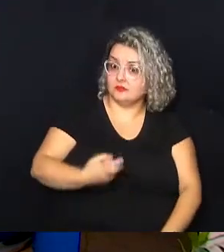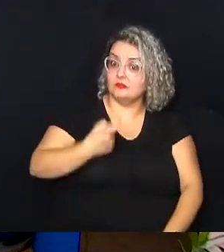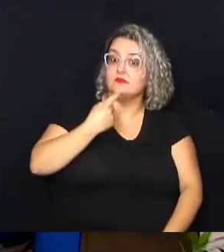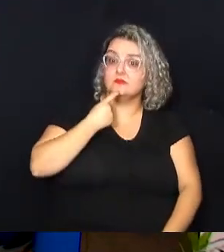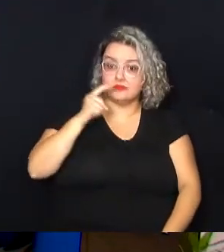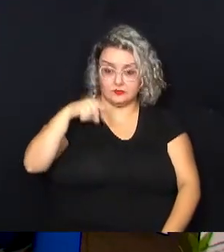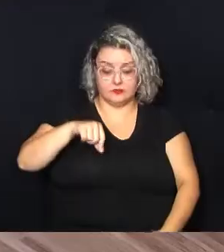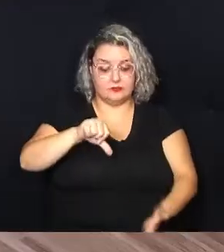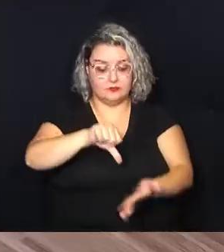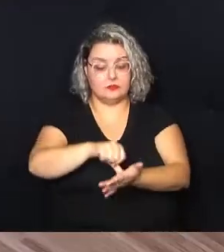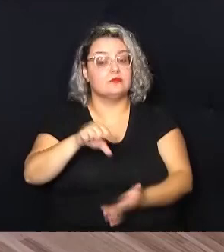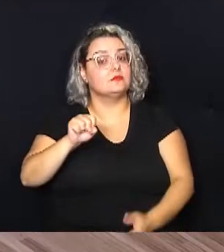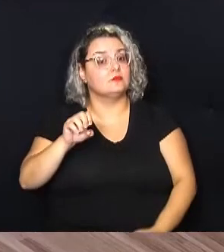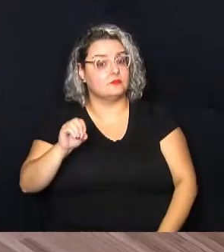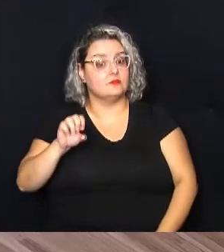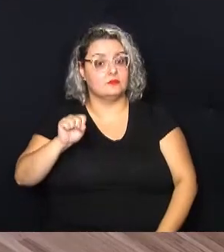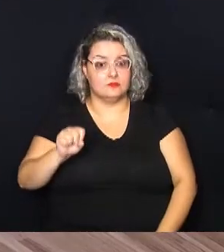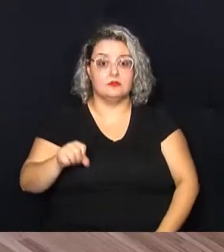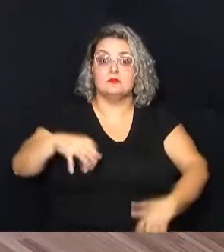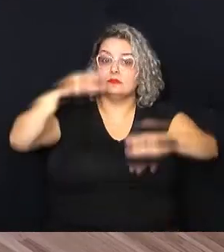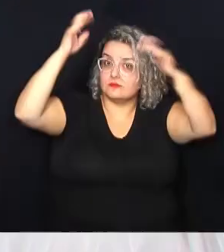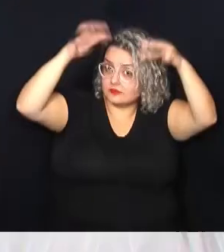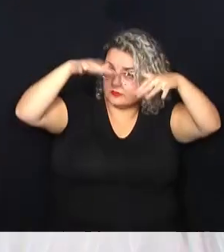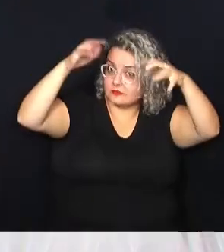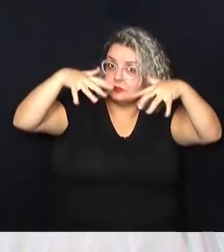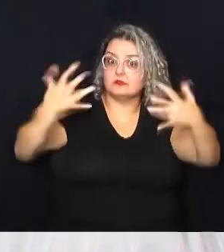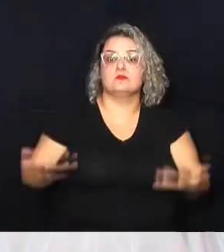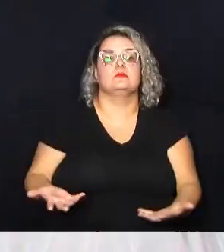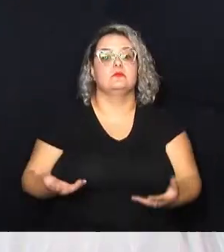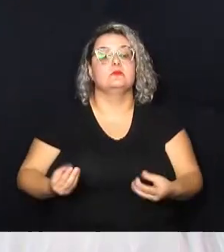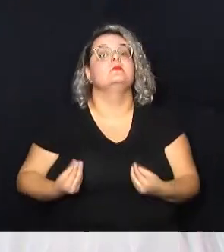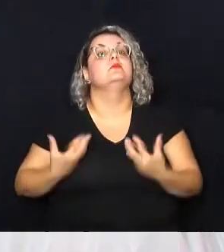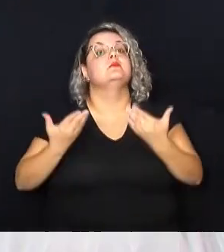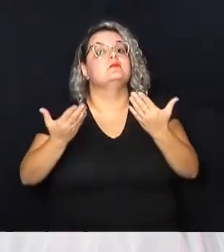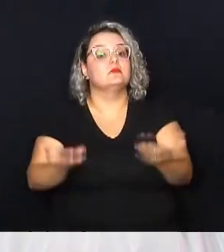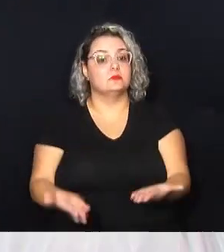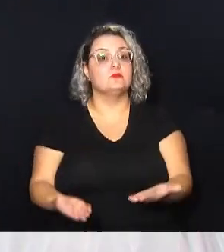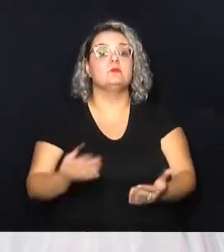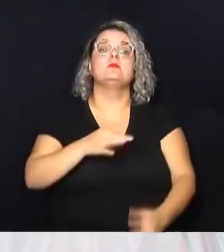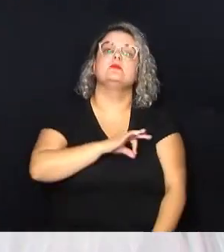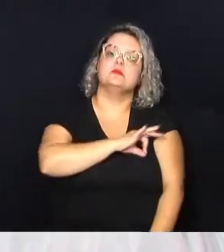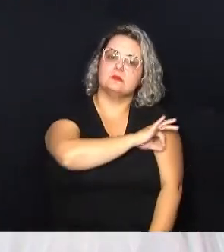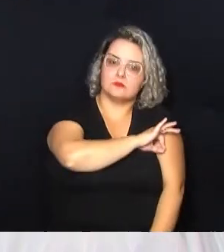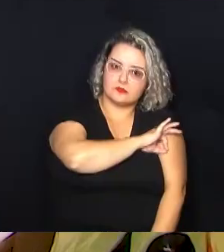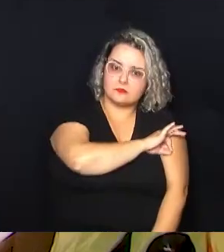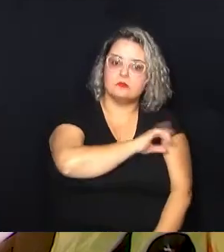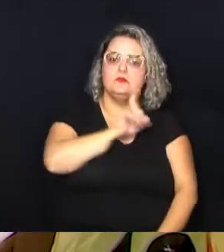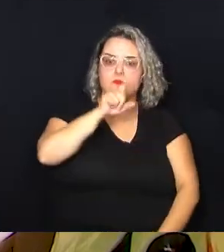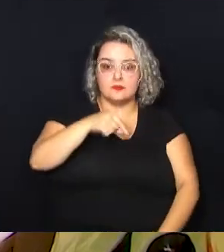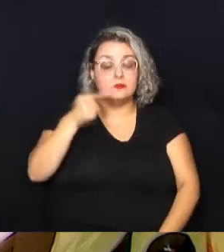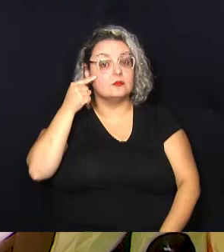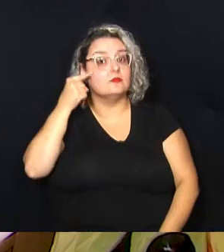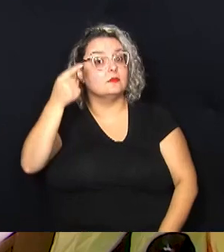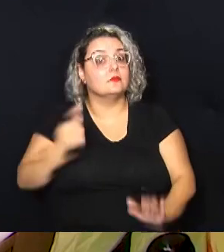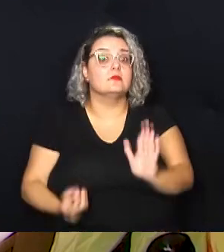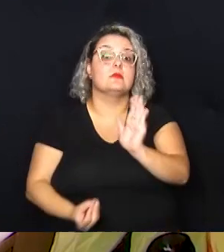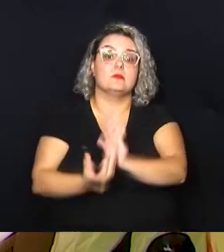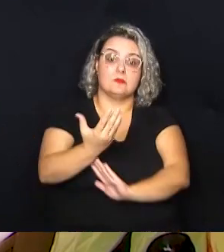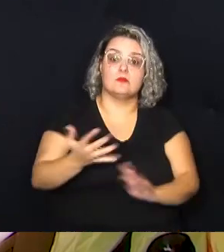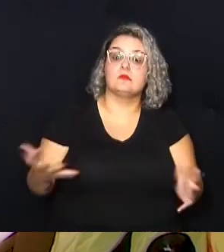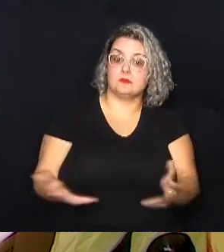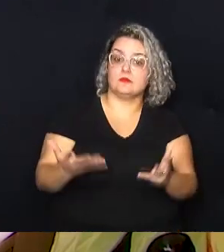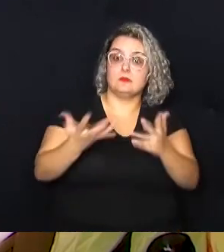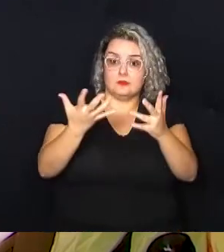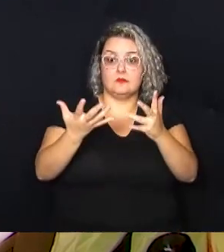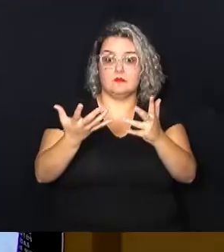é ponto do sos chuvas ela se colocou a disposição da prefeitura que é a idealizadora da